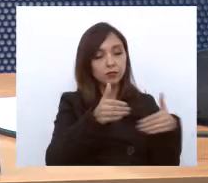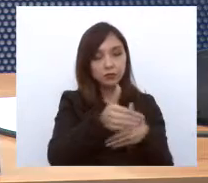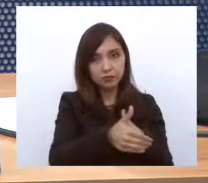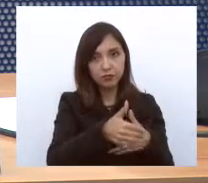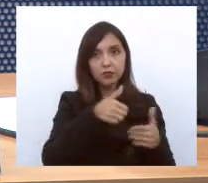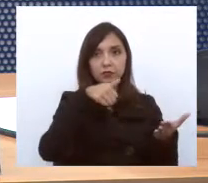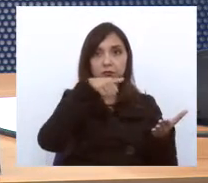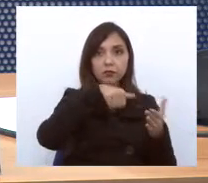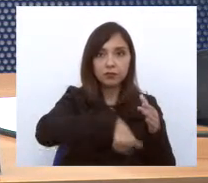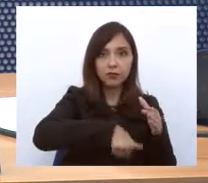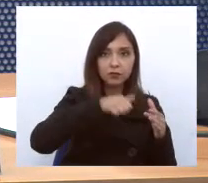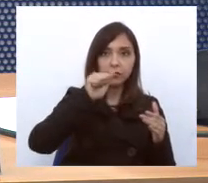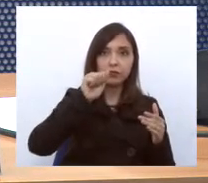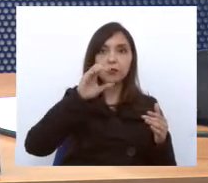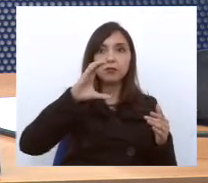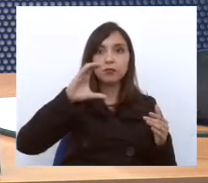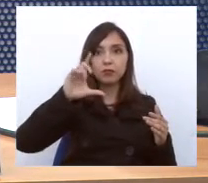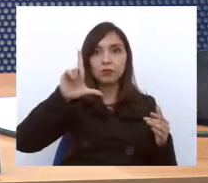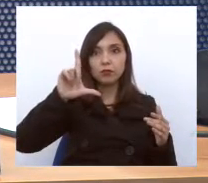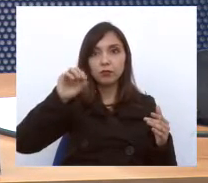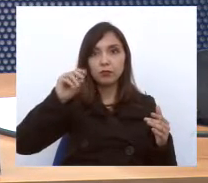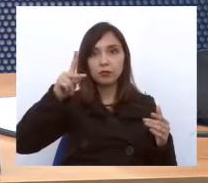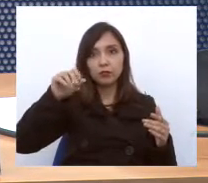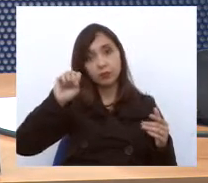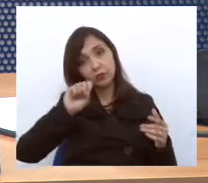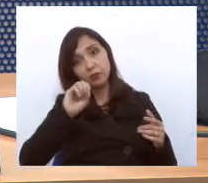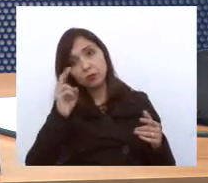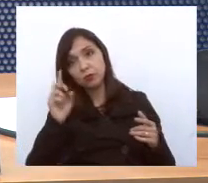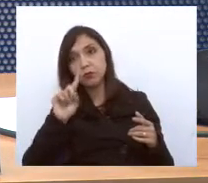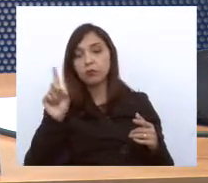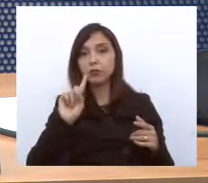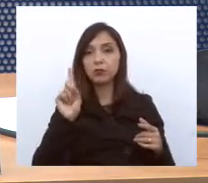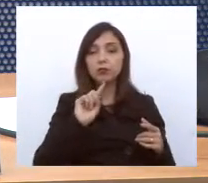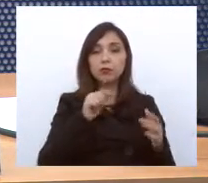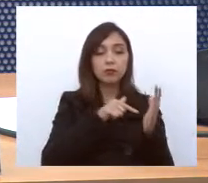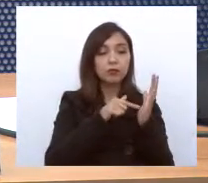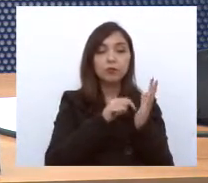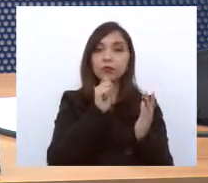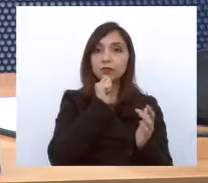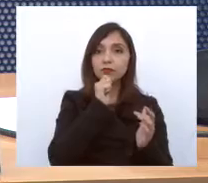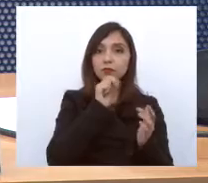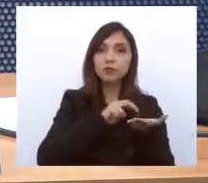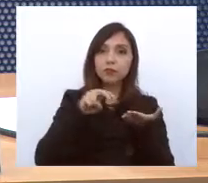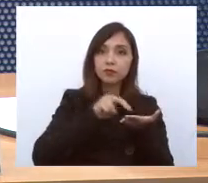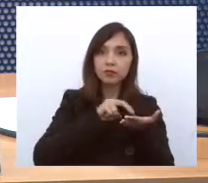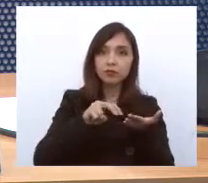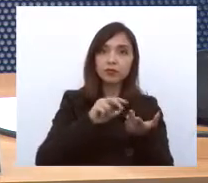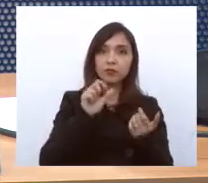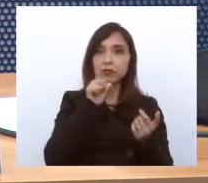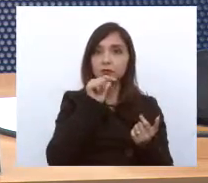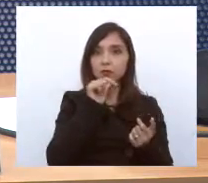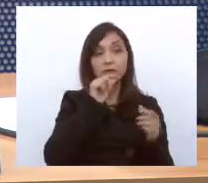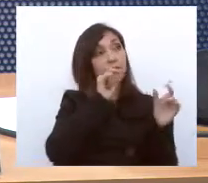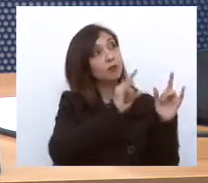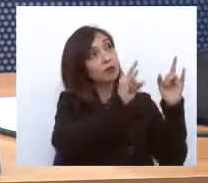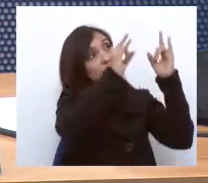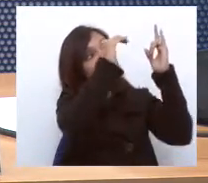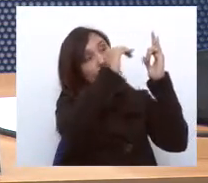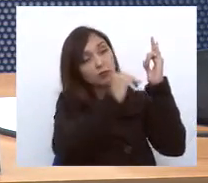descargas acopladas ou não. Artigo 7º. Fica isento das taxas de ligação de água os apartamentos dotados